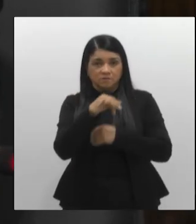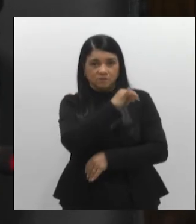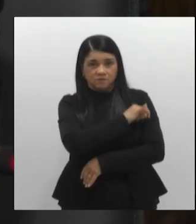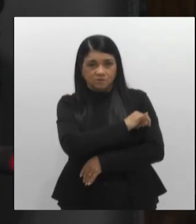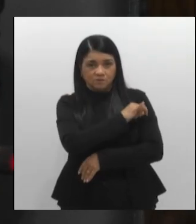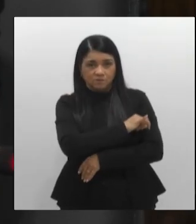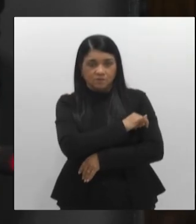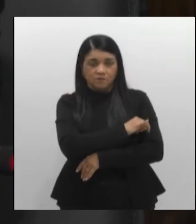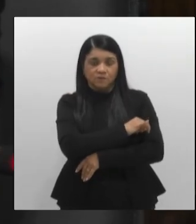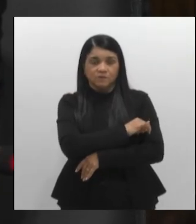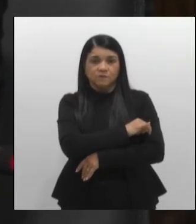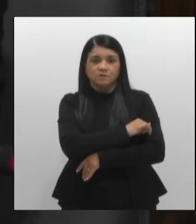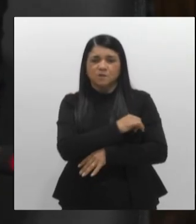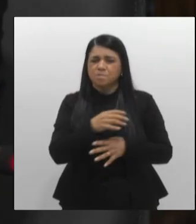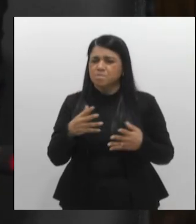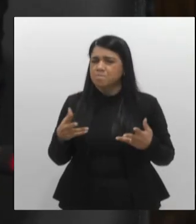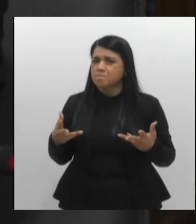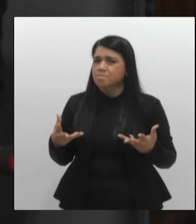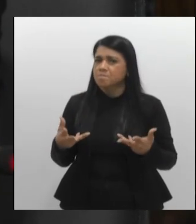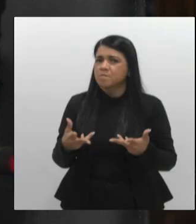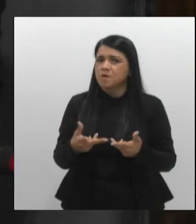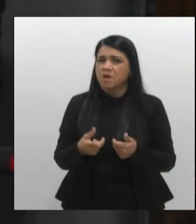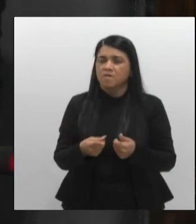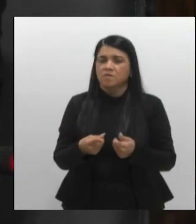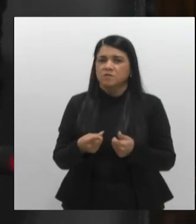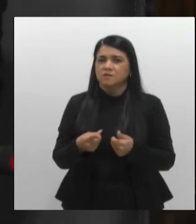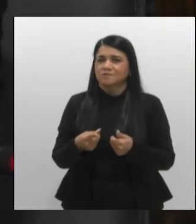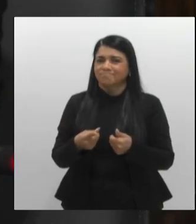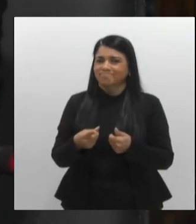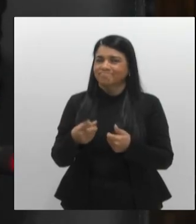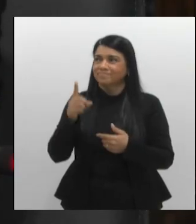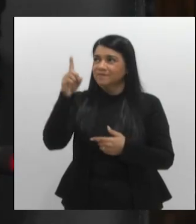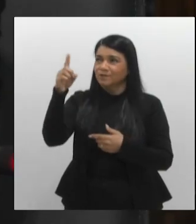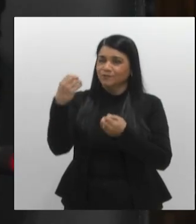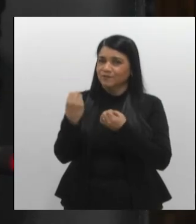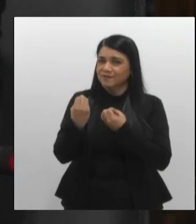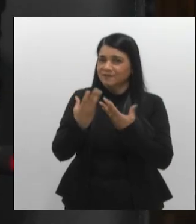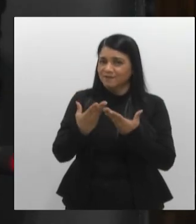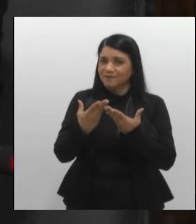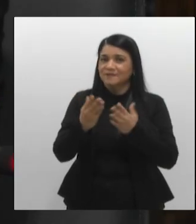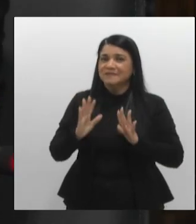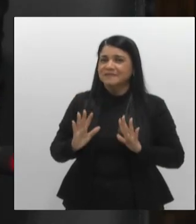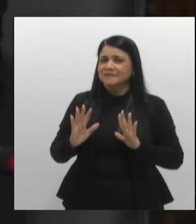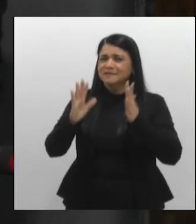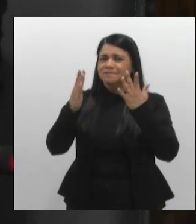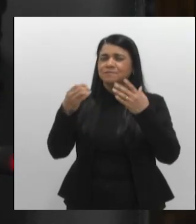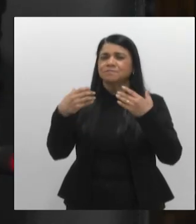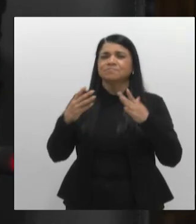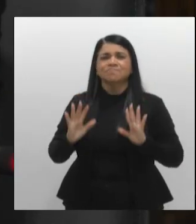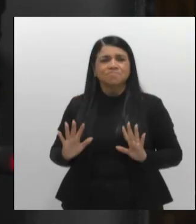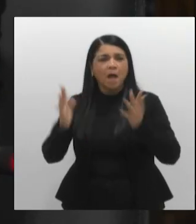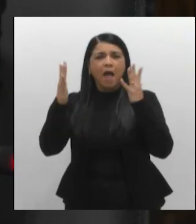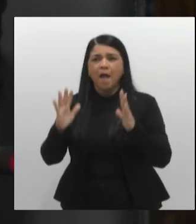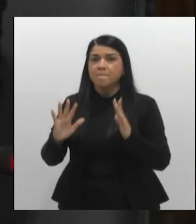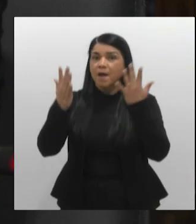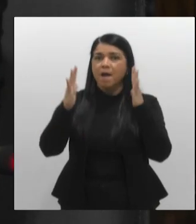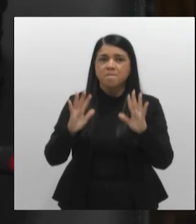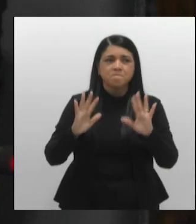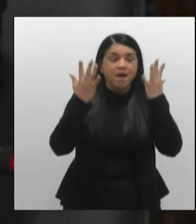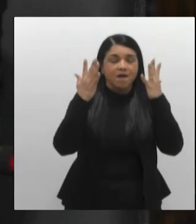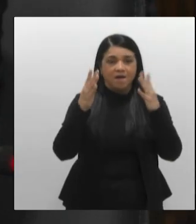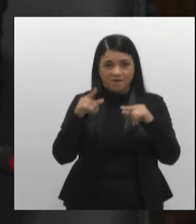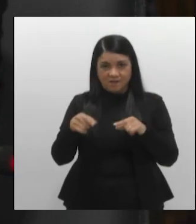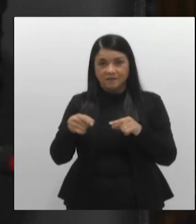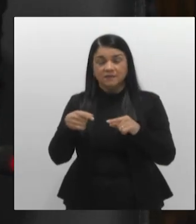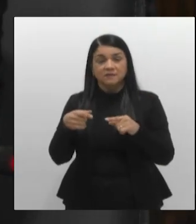é uma obra maravilhosa de Deus, que precisa ser celebrada com muito júbilo.